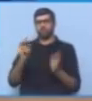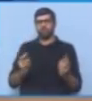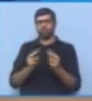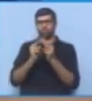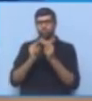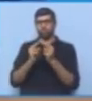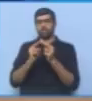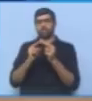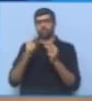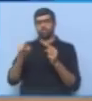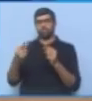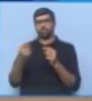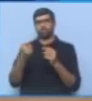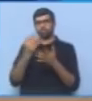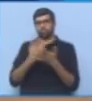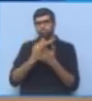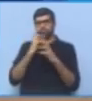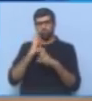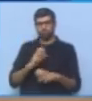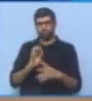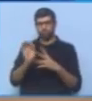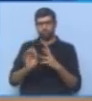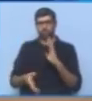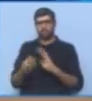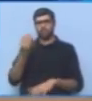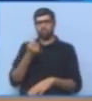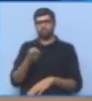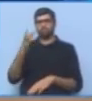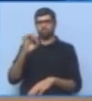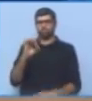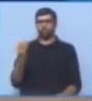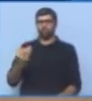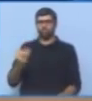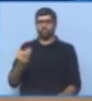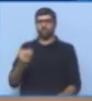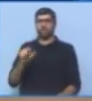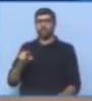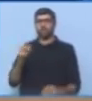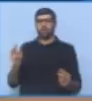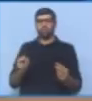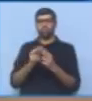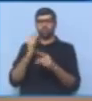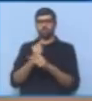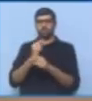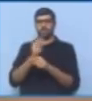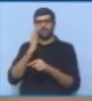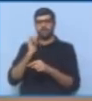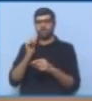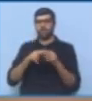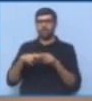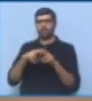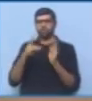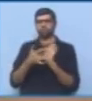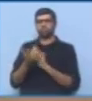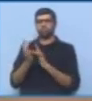dos quais depois dediquei algum estudo mais pormenorizado a 18 deles. E nesses encontros tentei analisar como é que Jesus